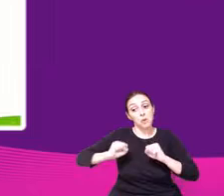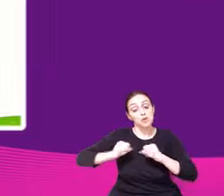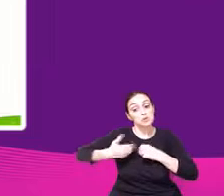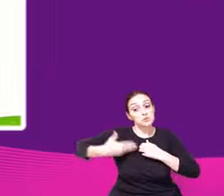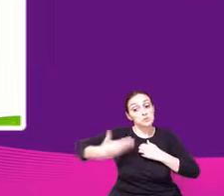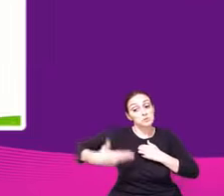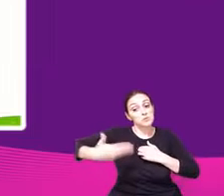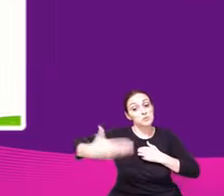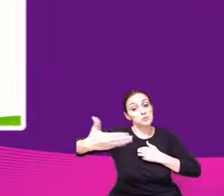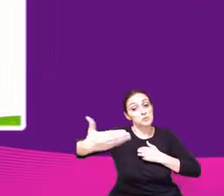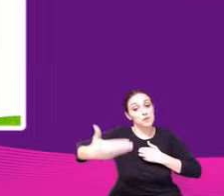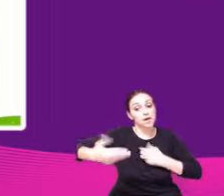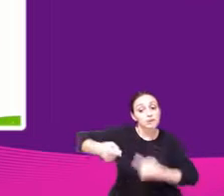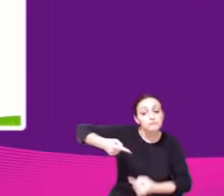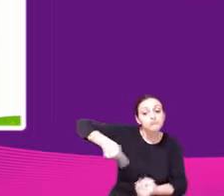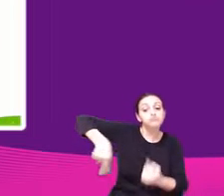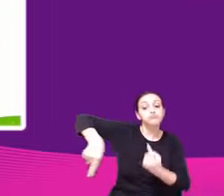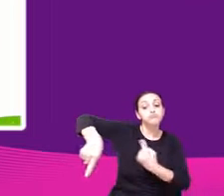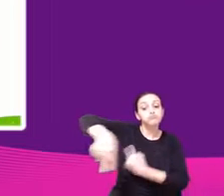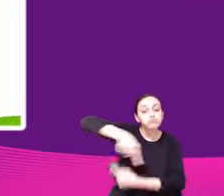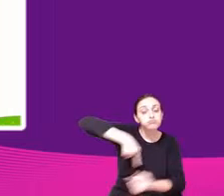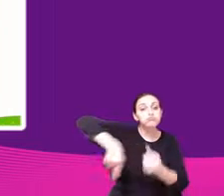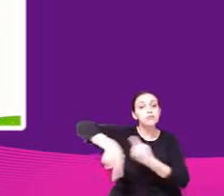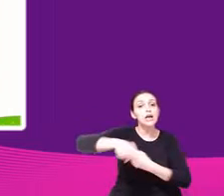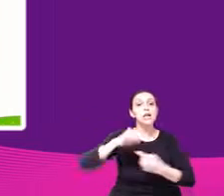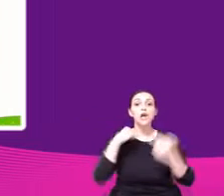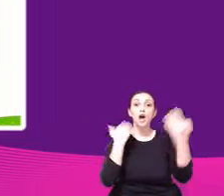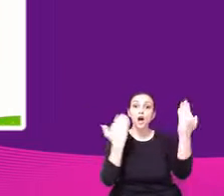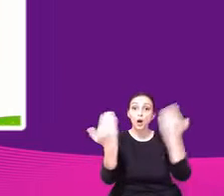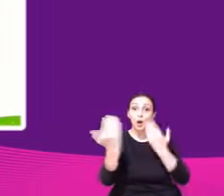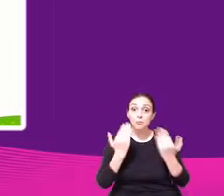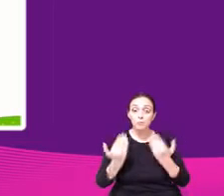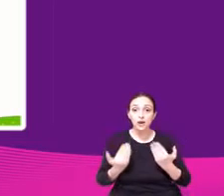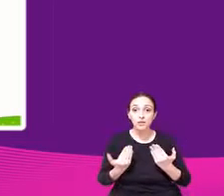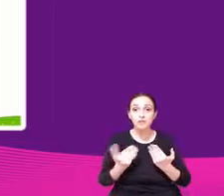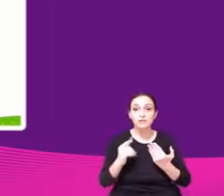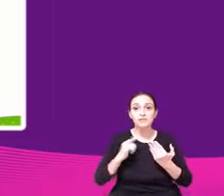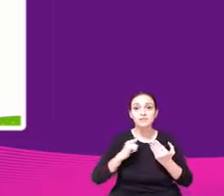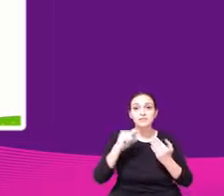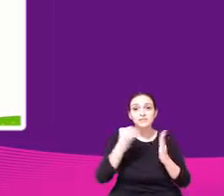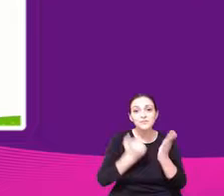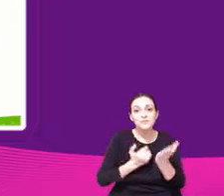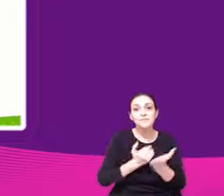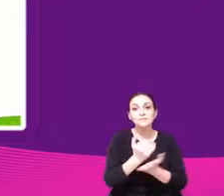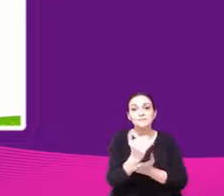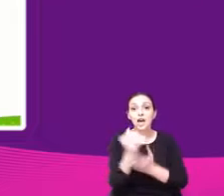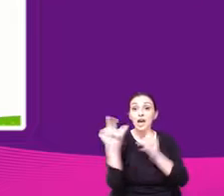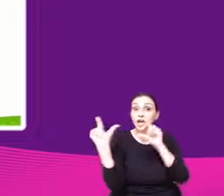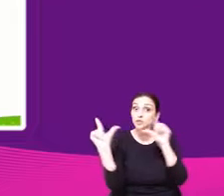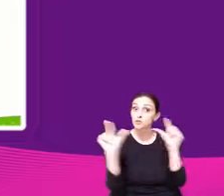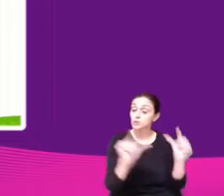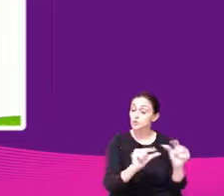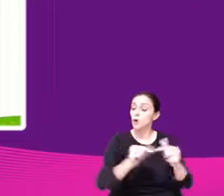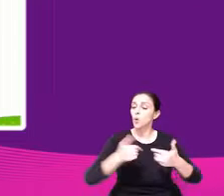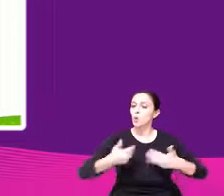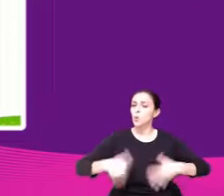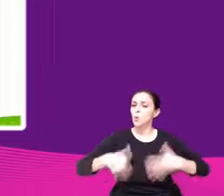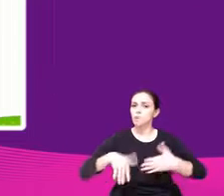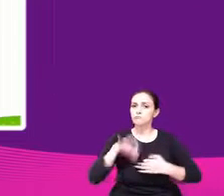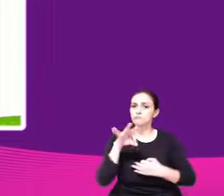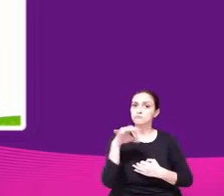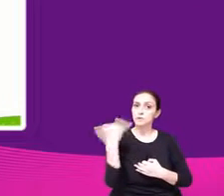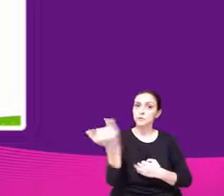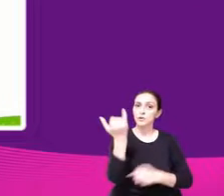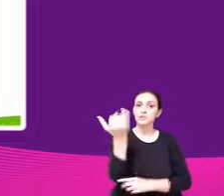exemplo, você vê aqui comparado com, né, com o standard of care inicial, uma redução bem significativa do